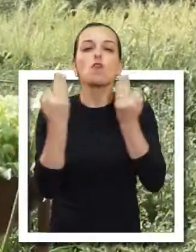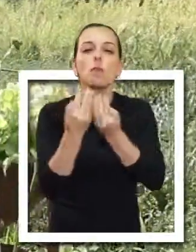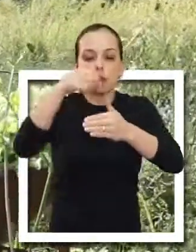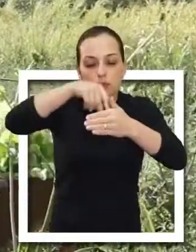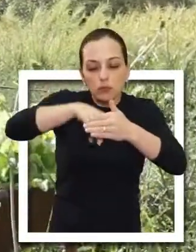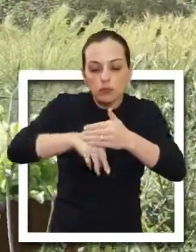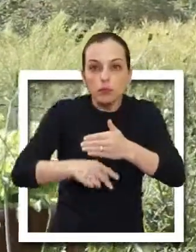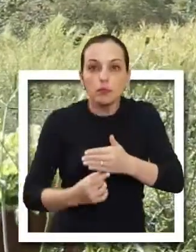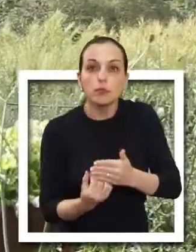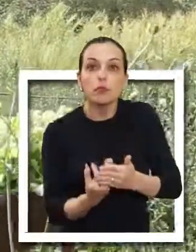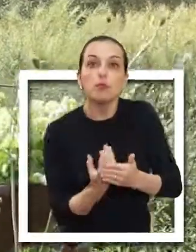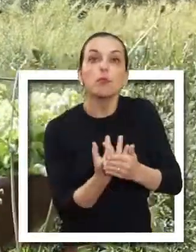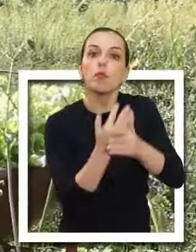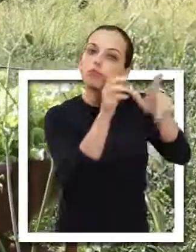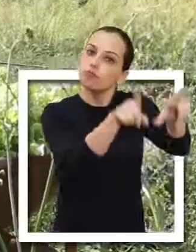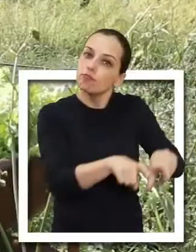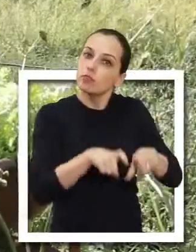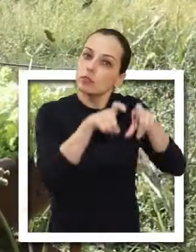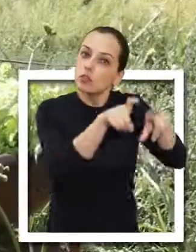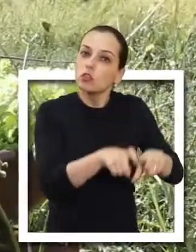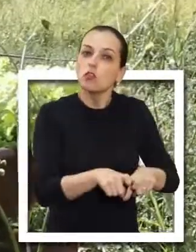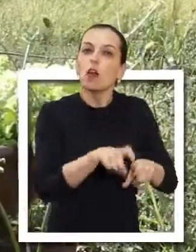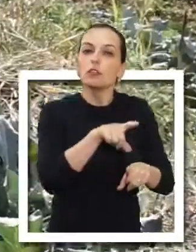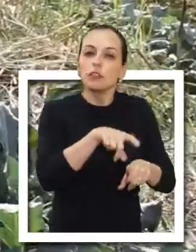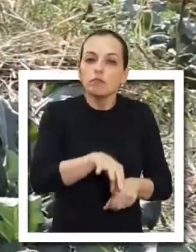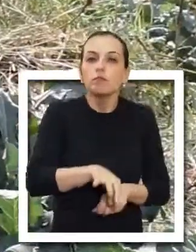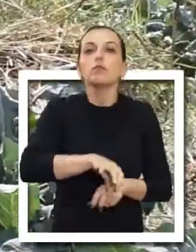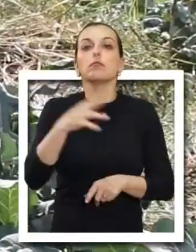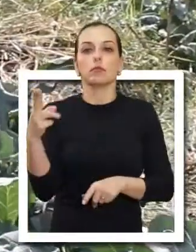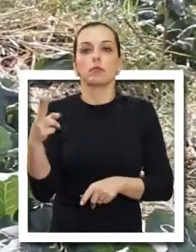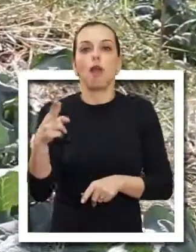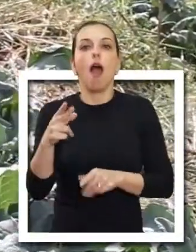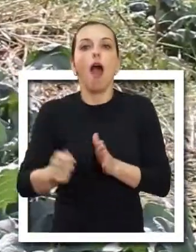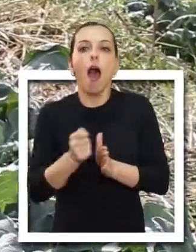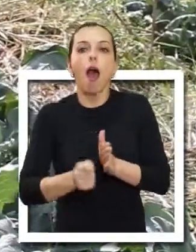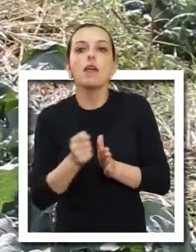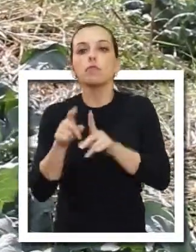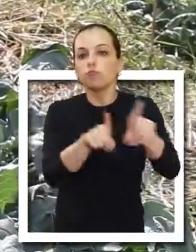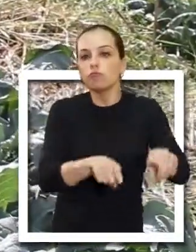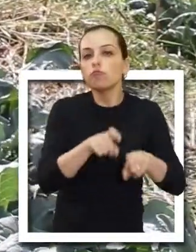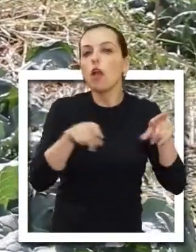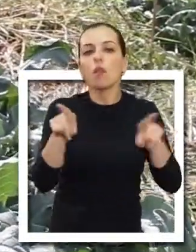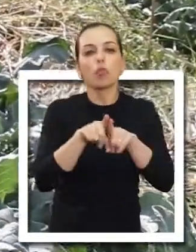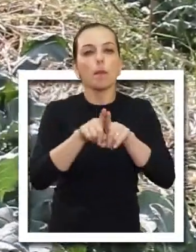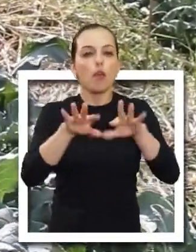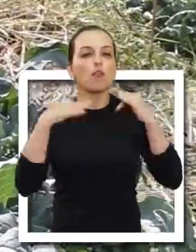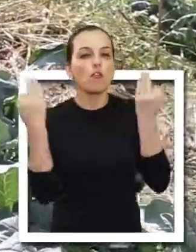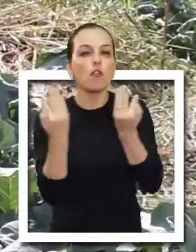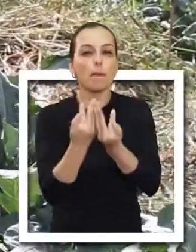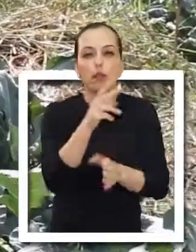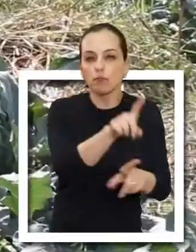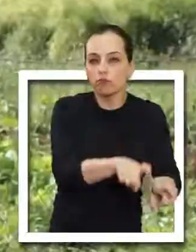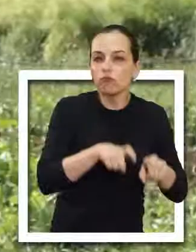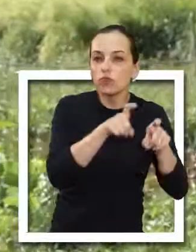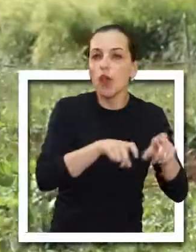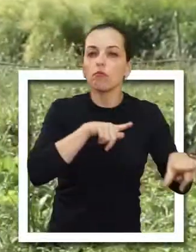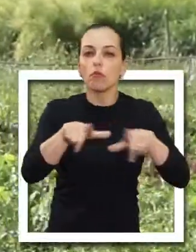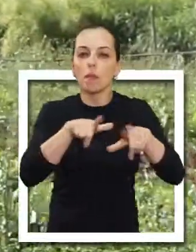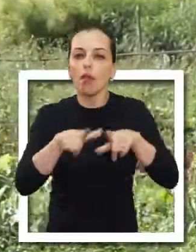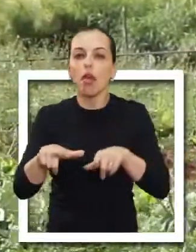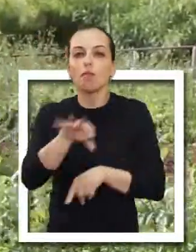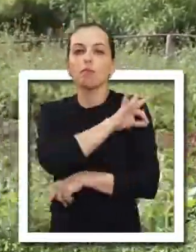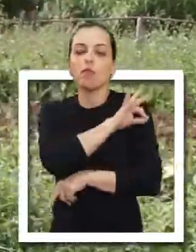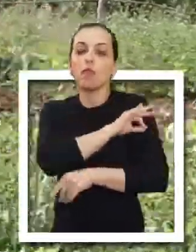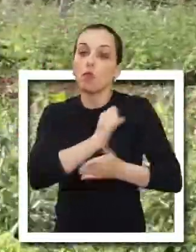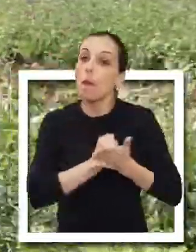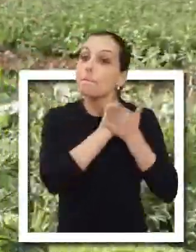A agricultura familiar também faz a diferença. O apoio da prefeitura aos assentamentos e aos produtores familiares da cidade e